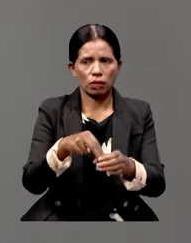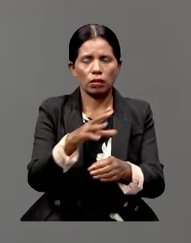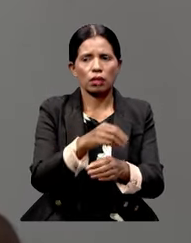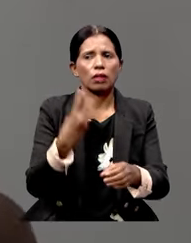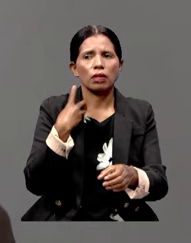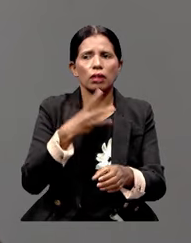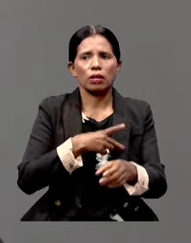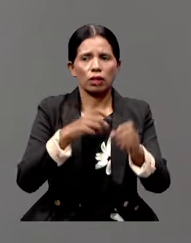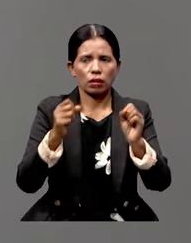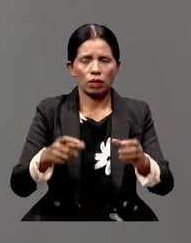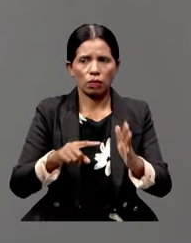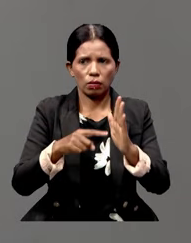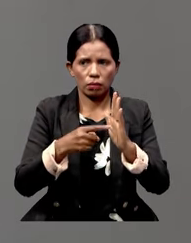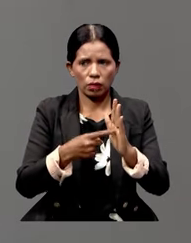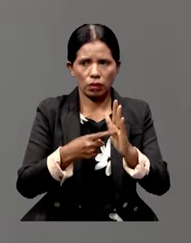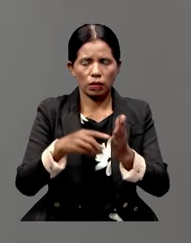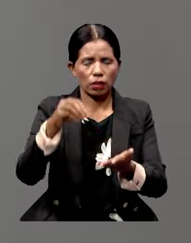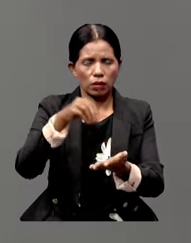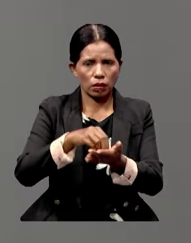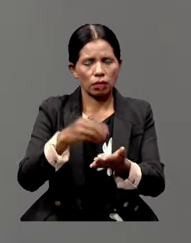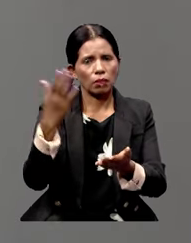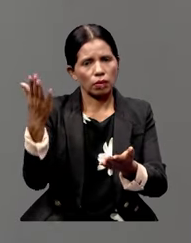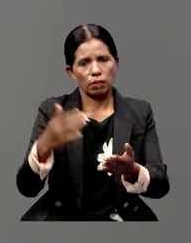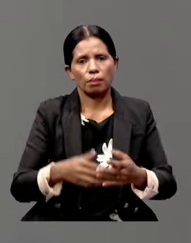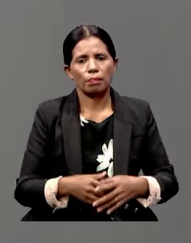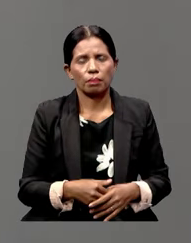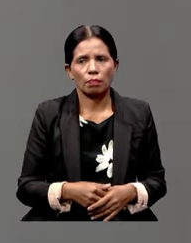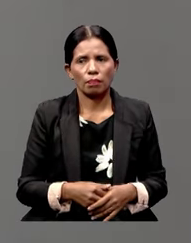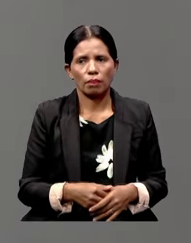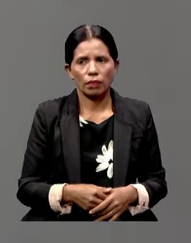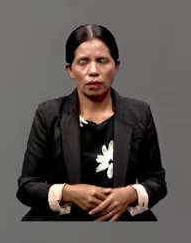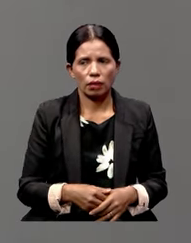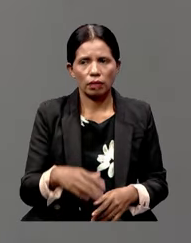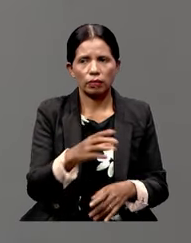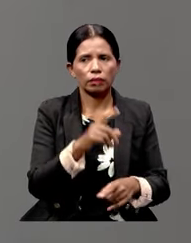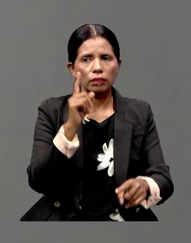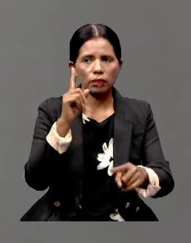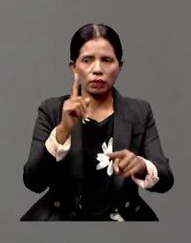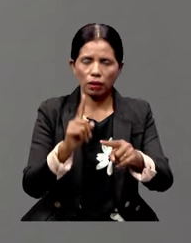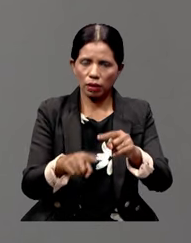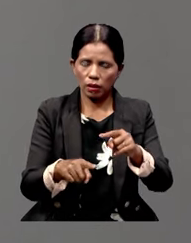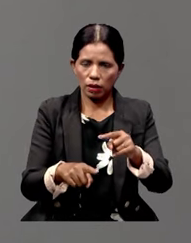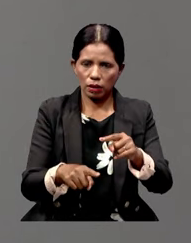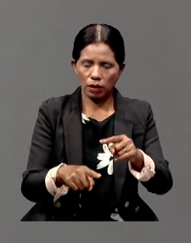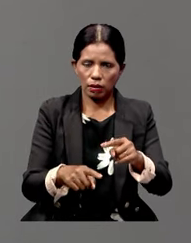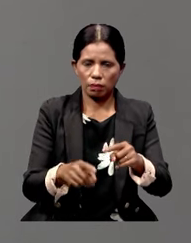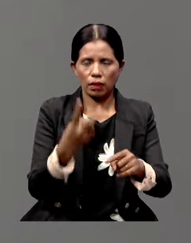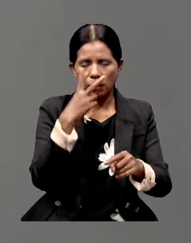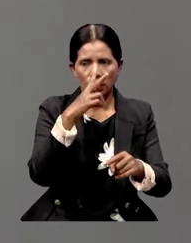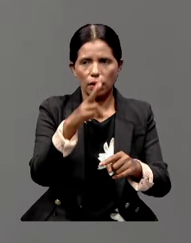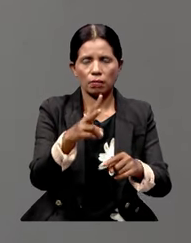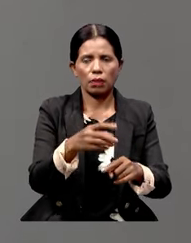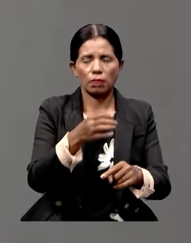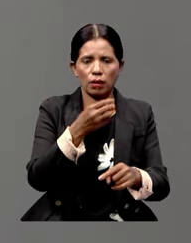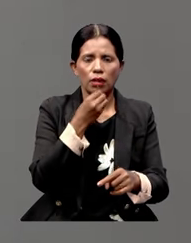que estar começar uma investe baia na bana. Nebe, somente geral do estado mos, labele baia consumtivo de, labele bahan